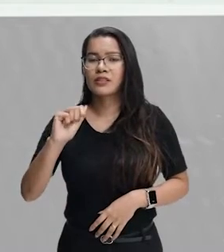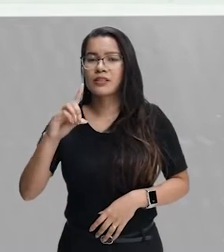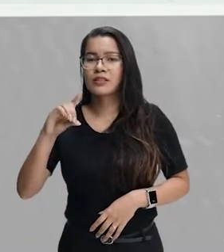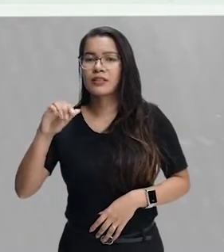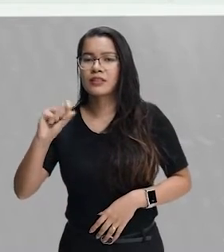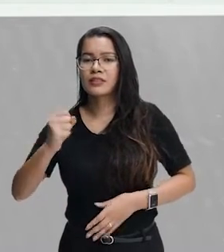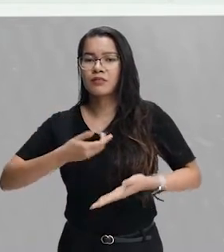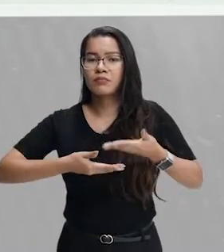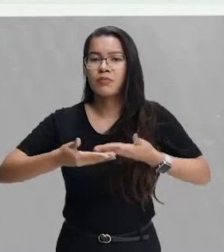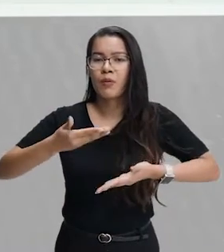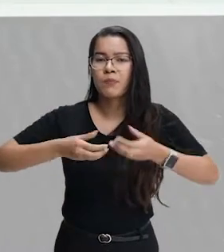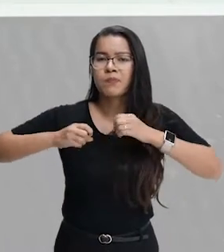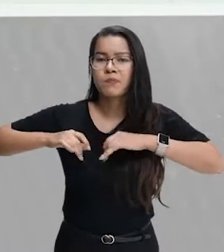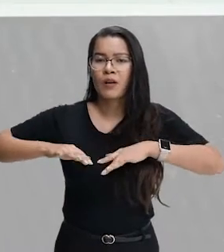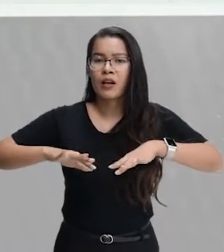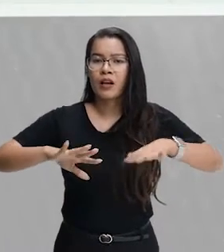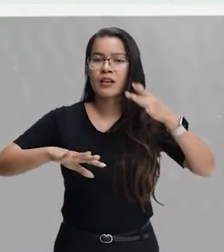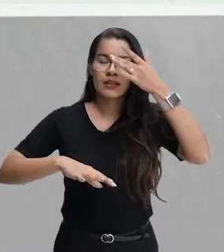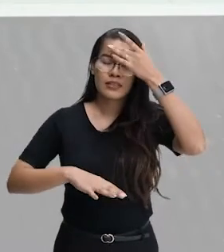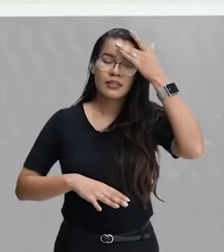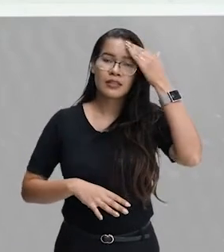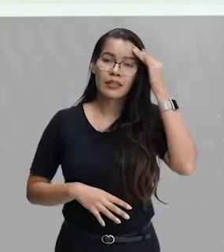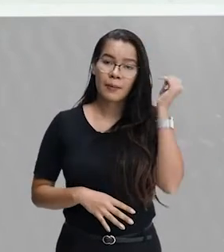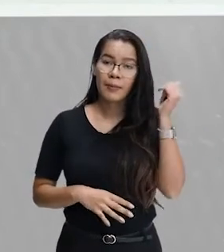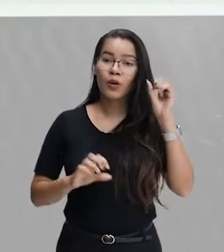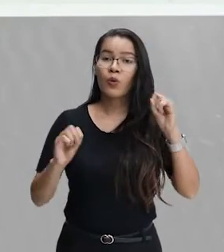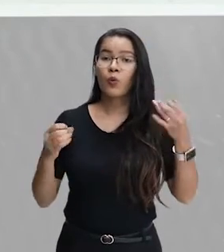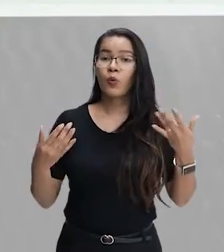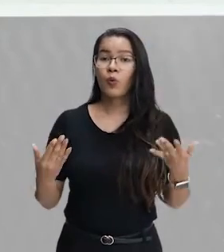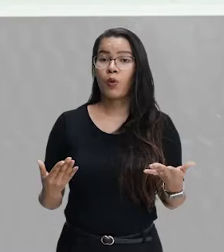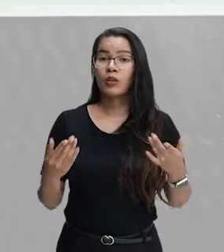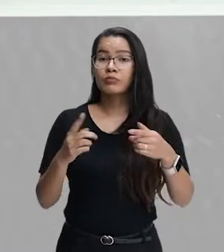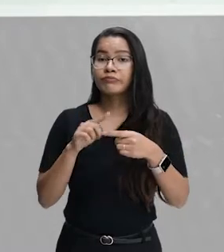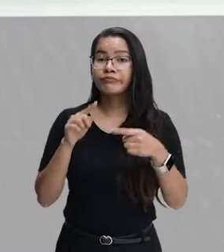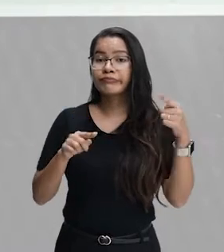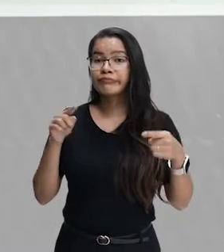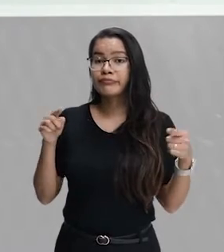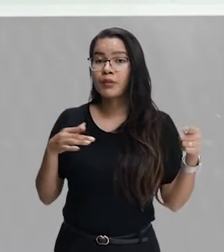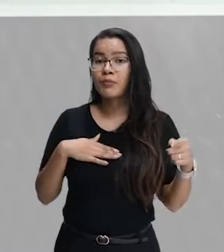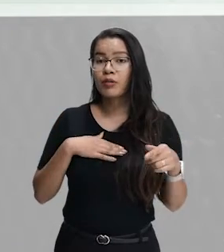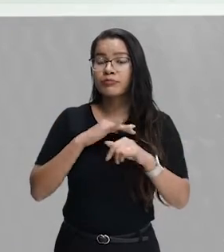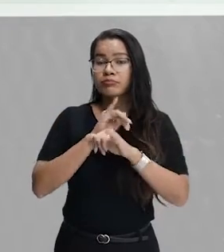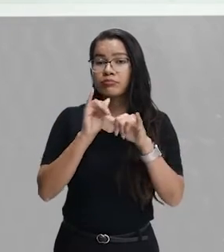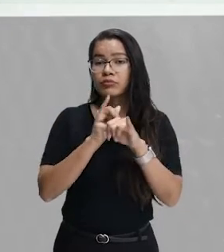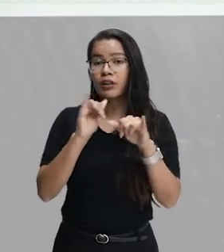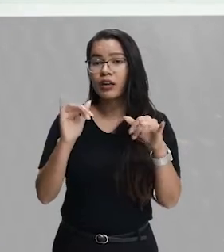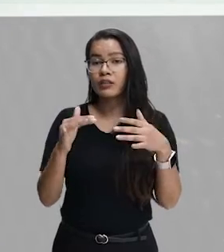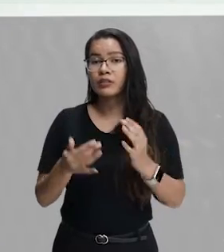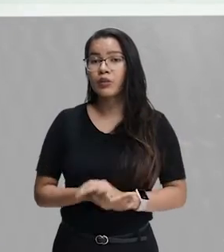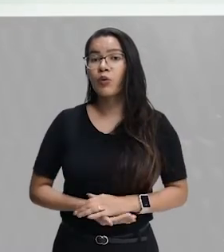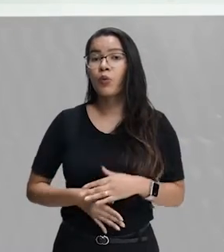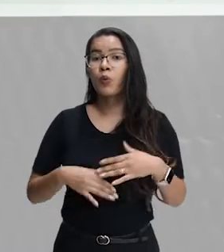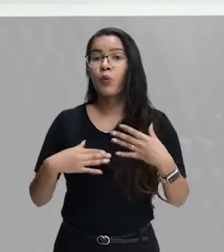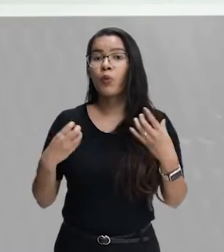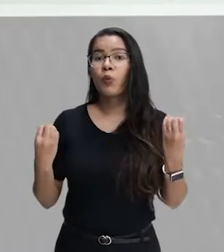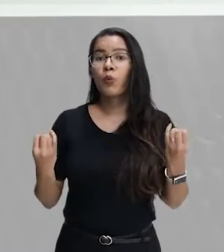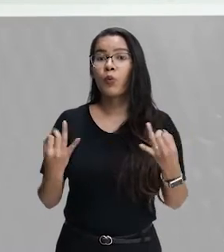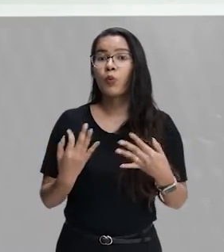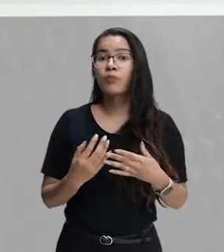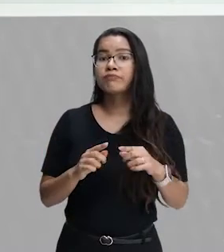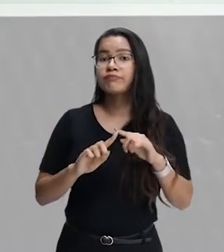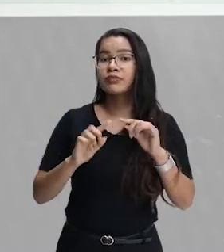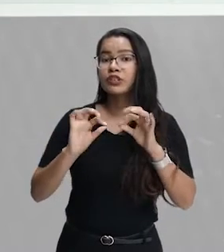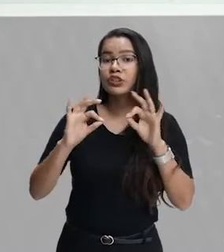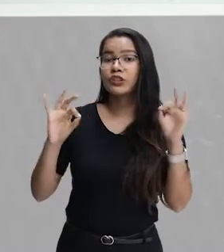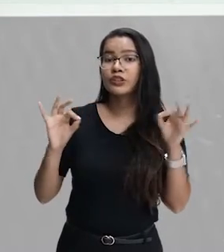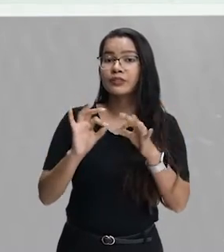Para saber de quanto irregular são os meus dados. Tá? Quanto distante um dos outros são os meus